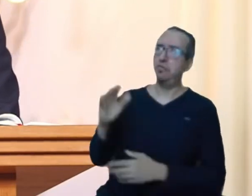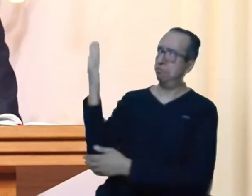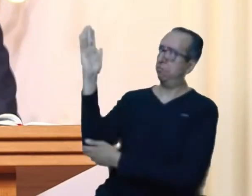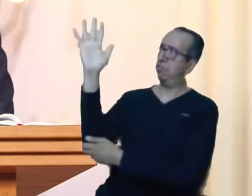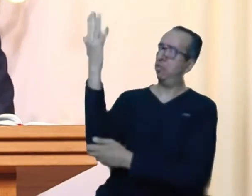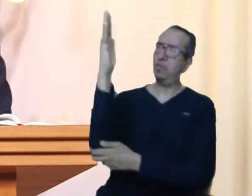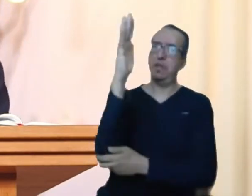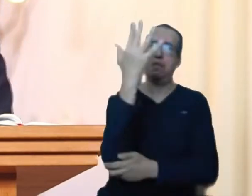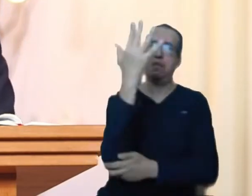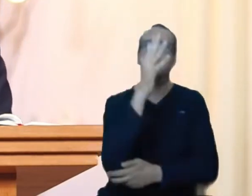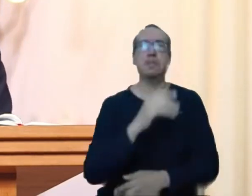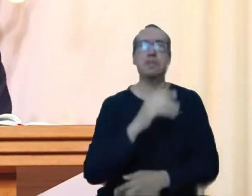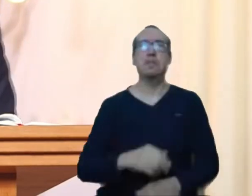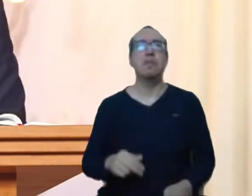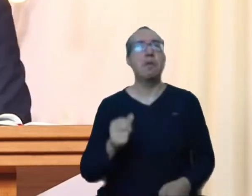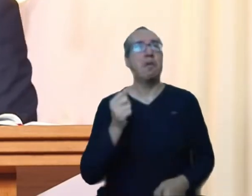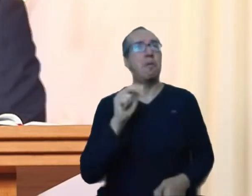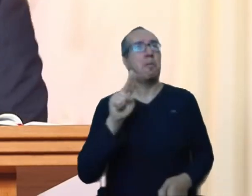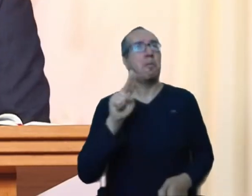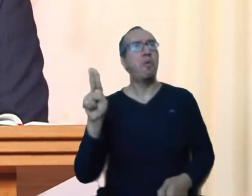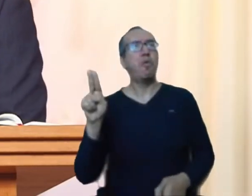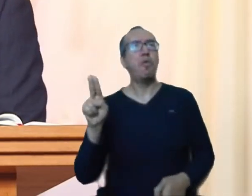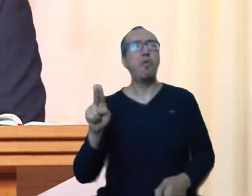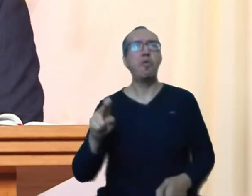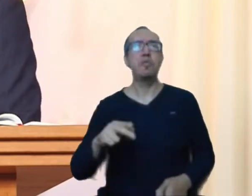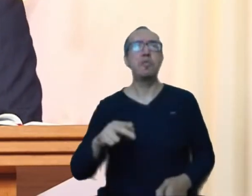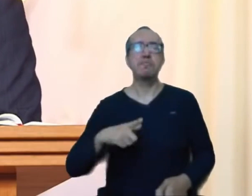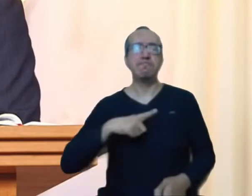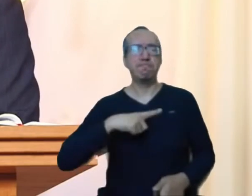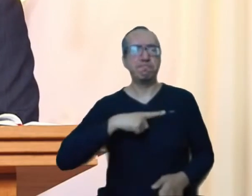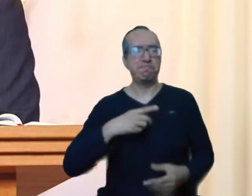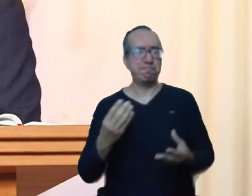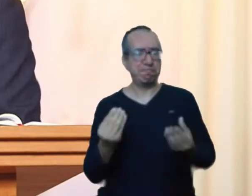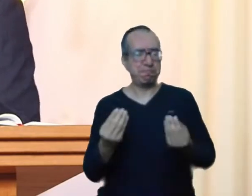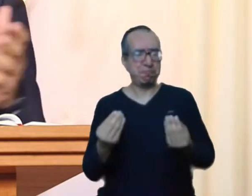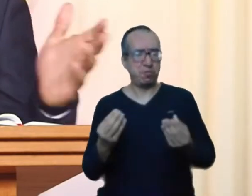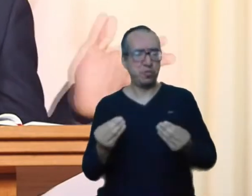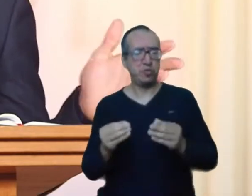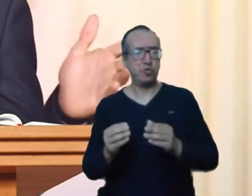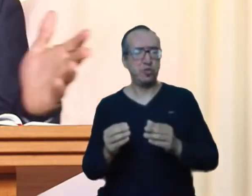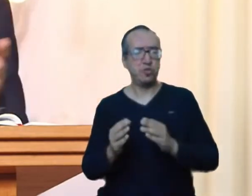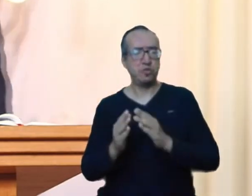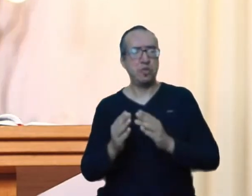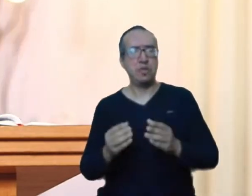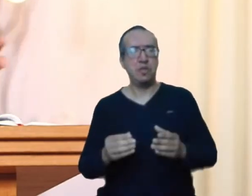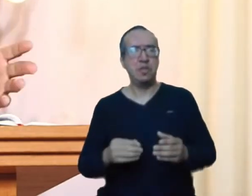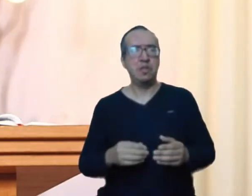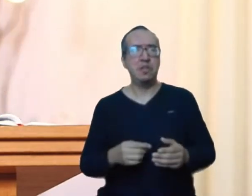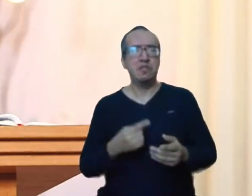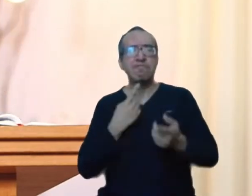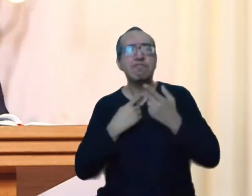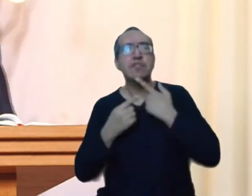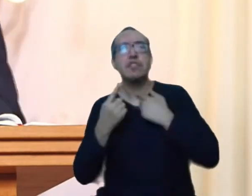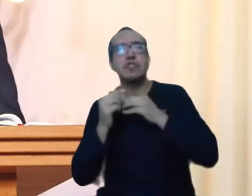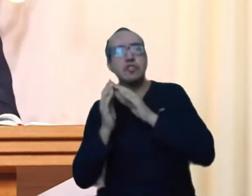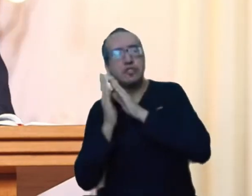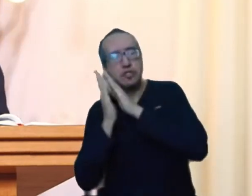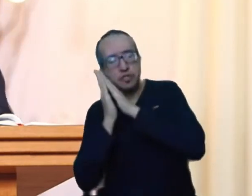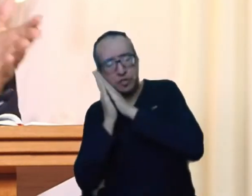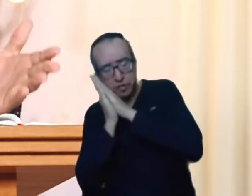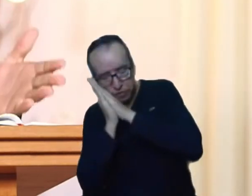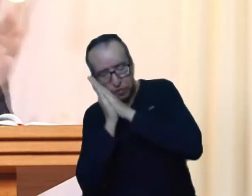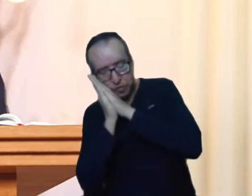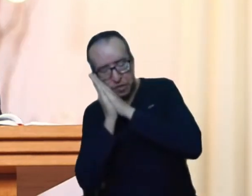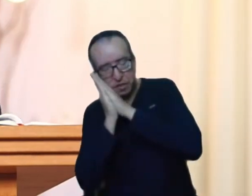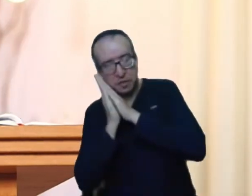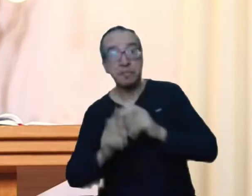de resistir ao sono que ele estava sentindo. Você pode pensar, pastor, é um absurdo, como é que pode estar com